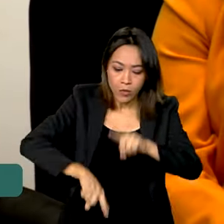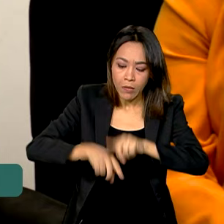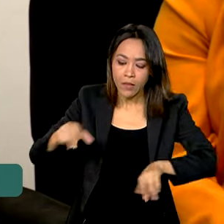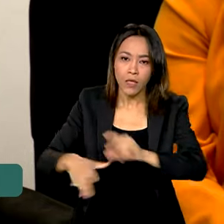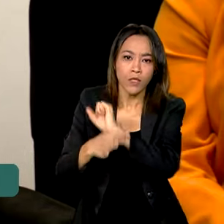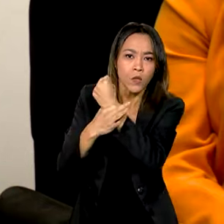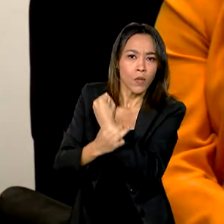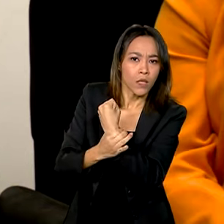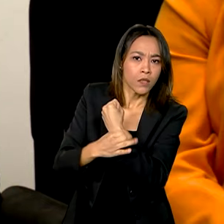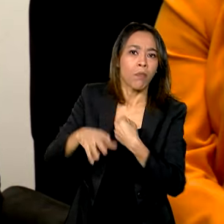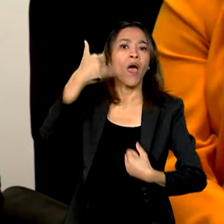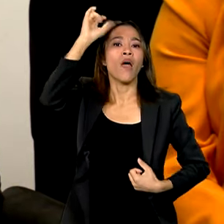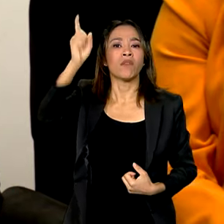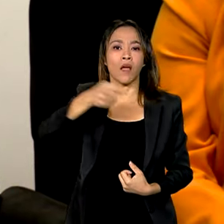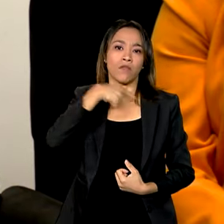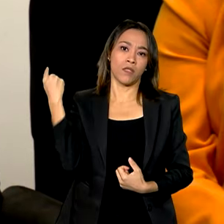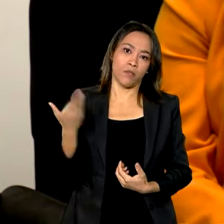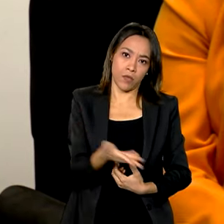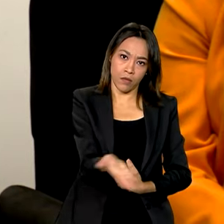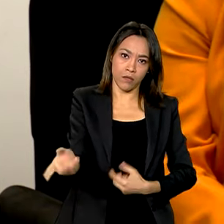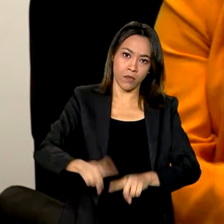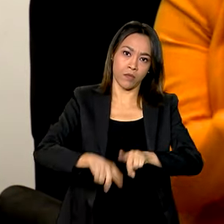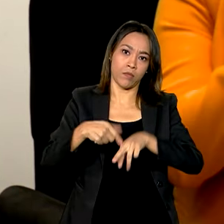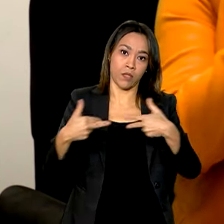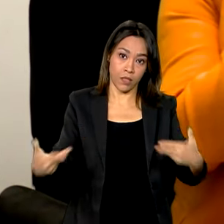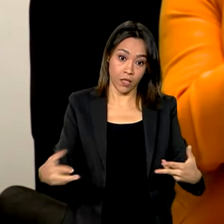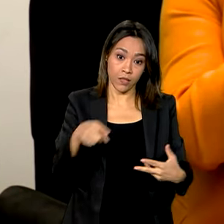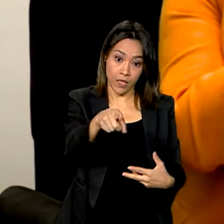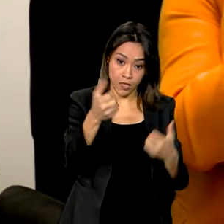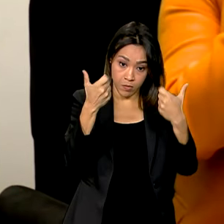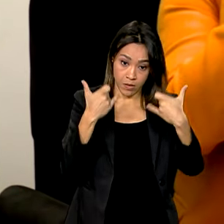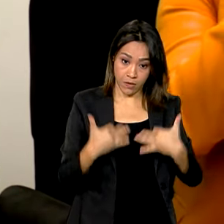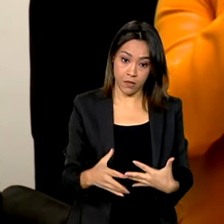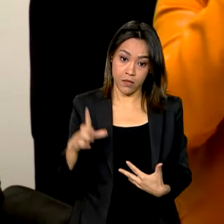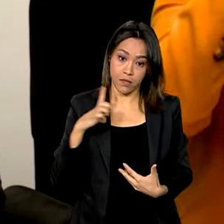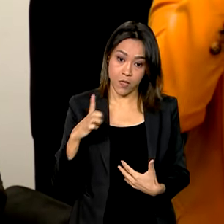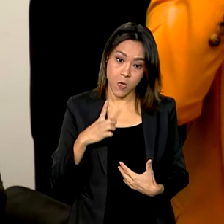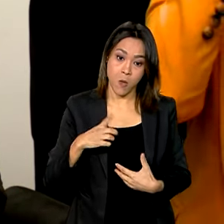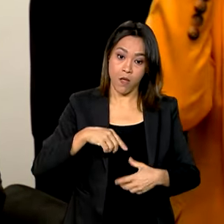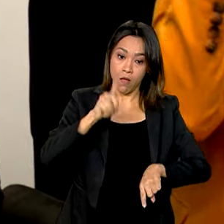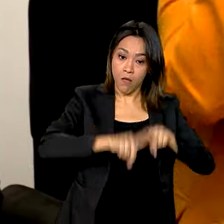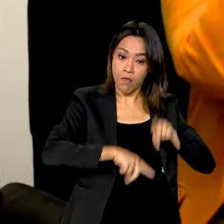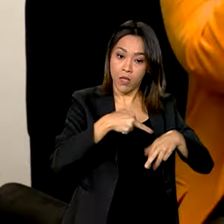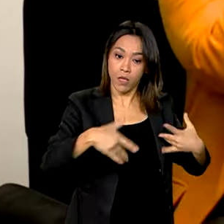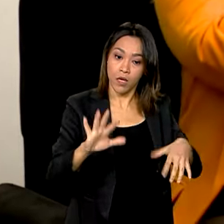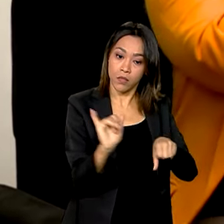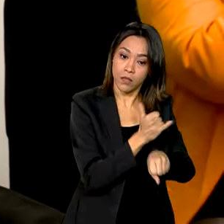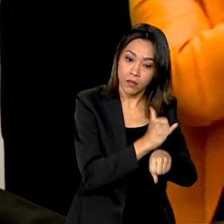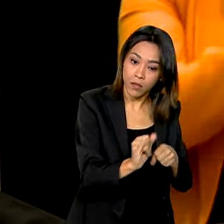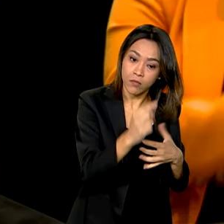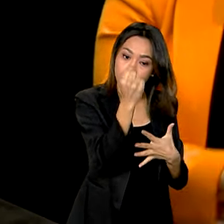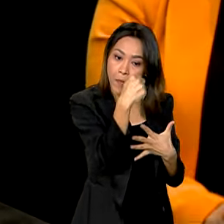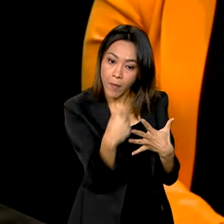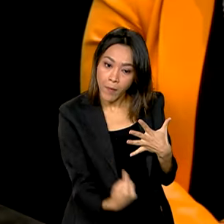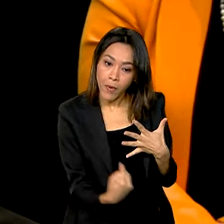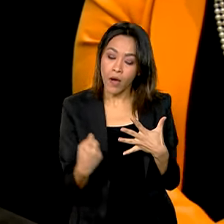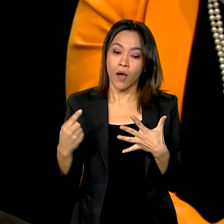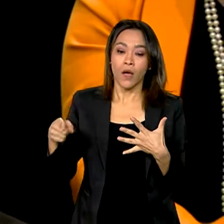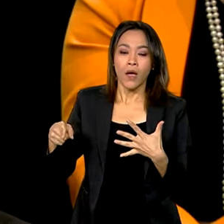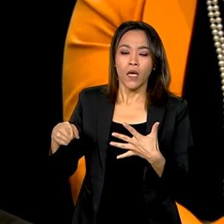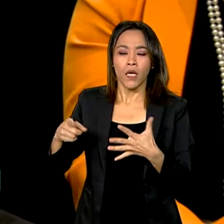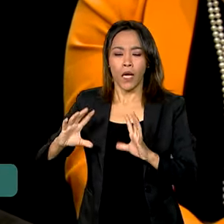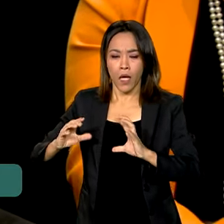ainda muitos acidentes correlatos a máquinas e equipamentos, talvez tenhamos que ter um